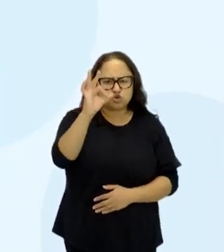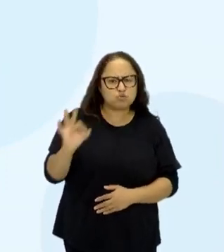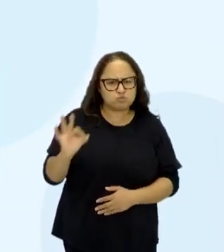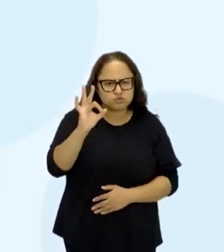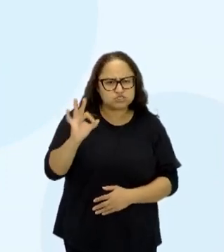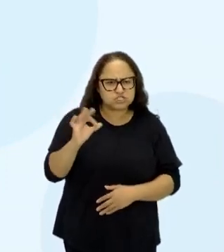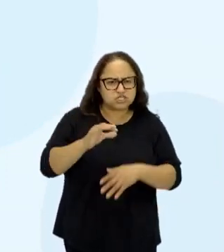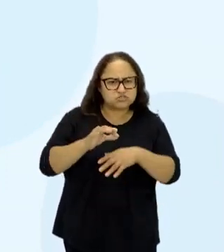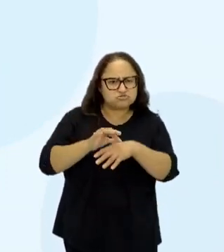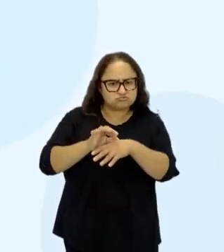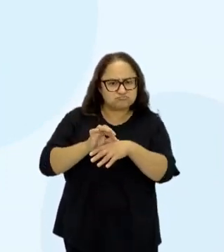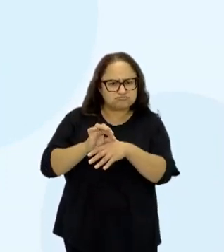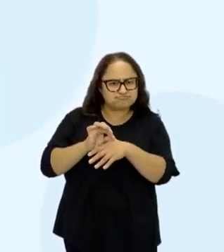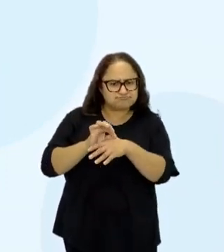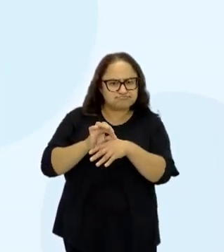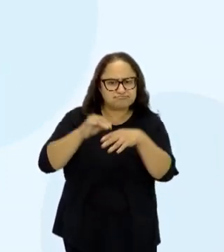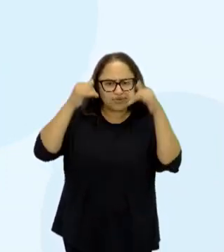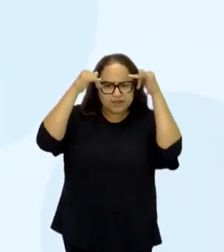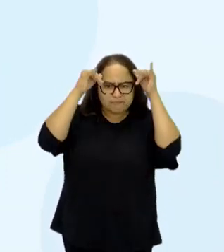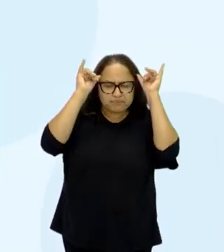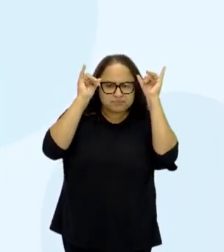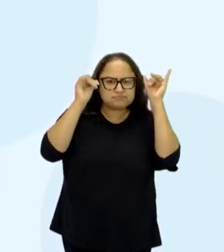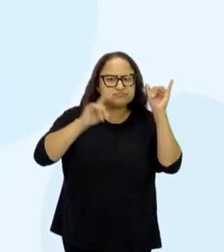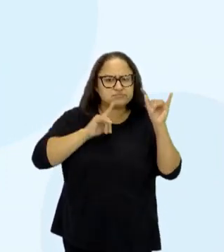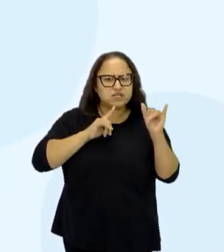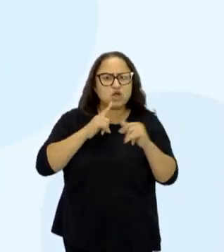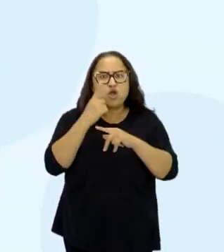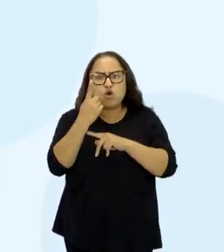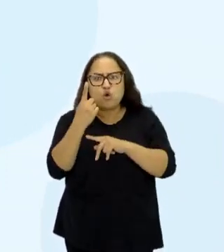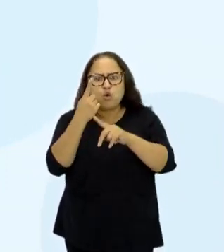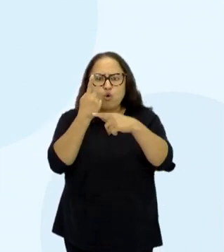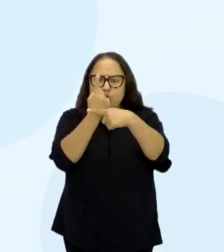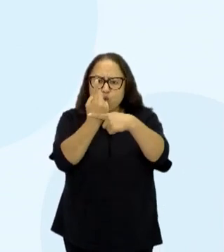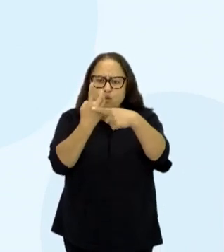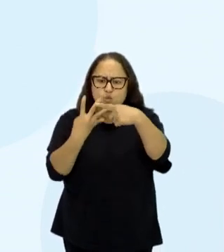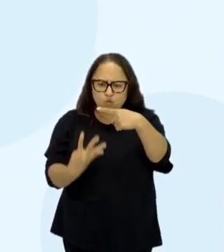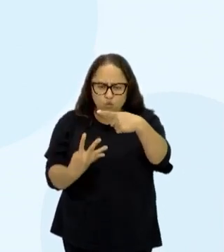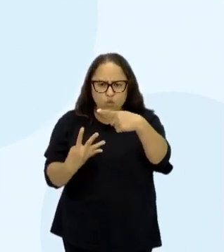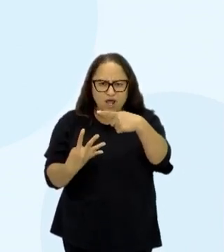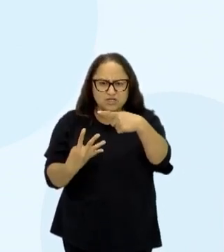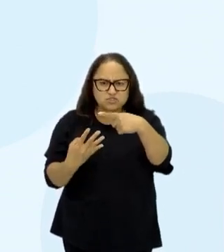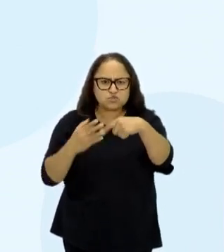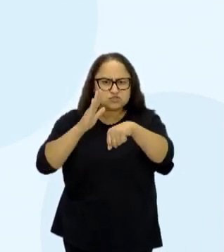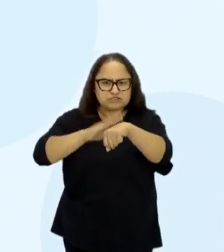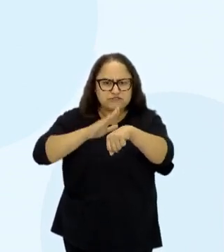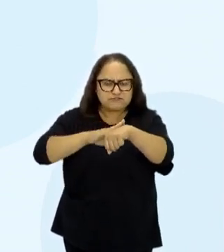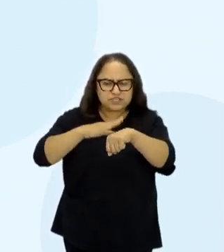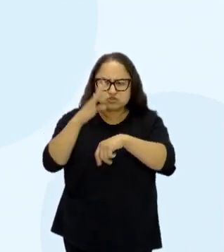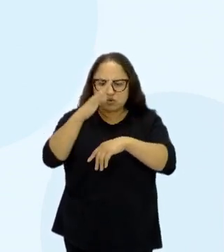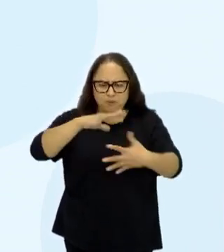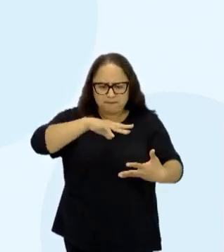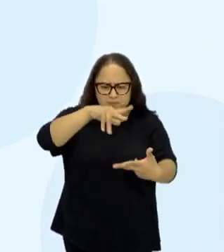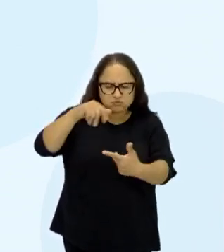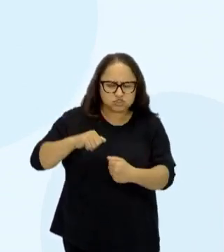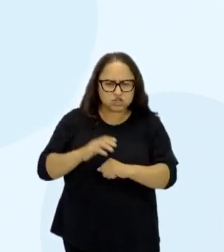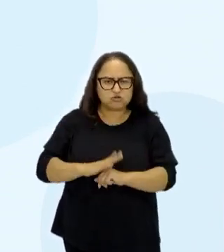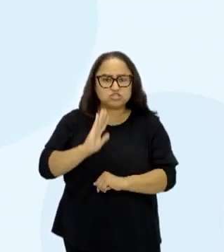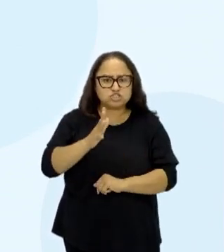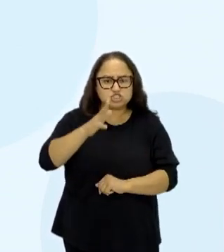exportação da carne bovina, pô, é quase um quarto, né, de toda a produção mundial. E na de